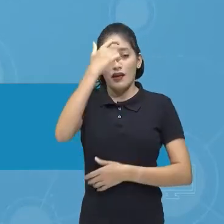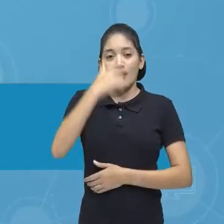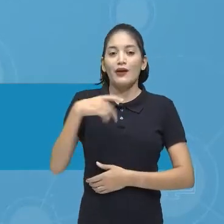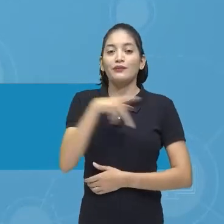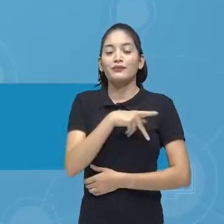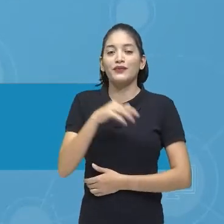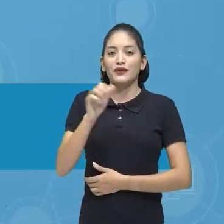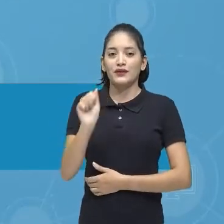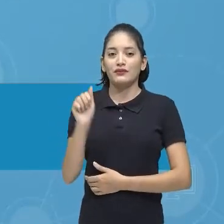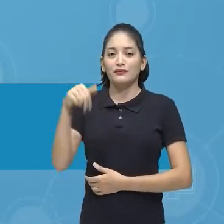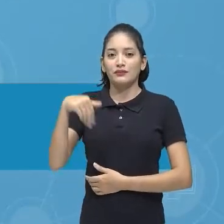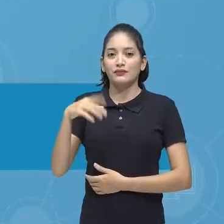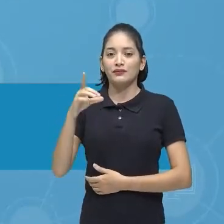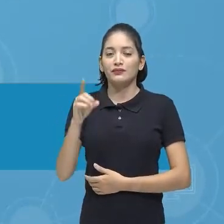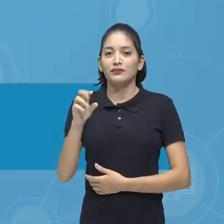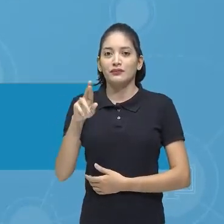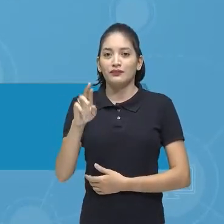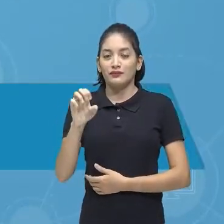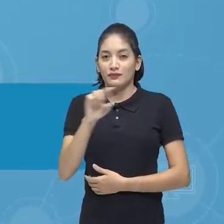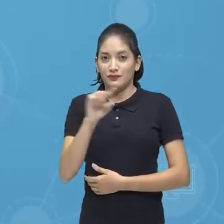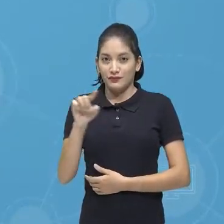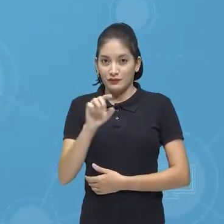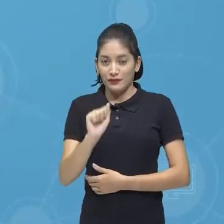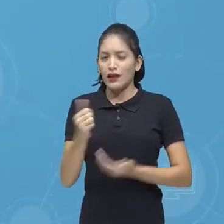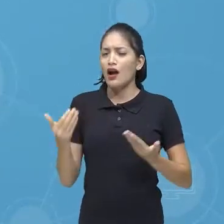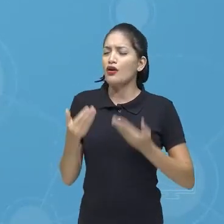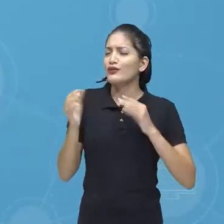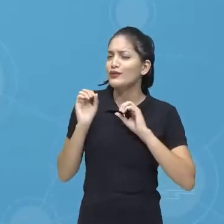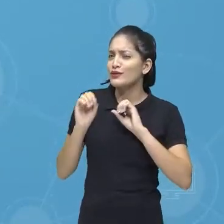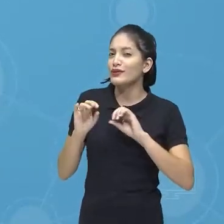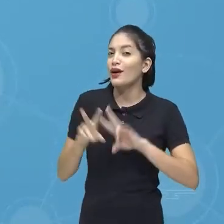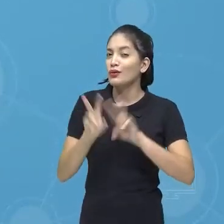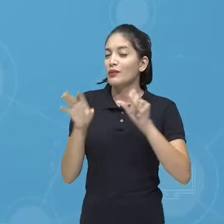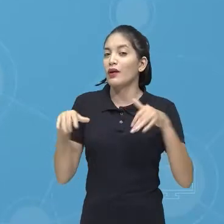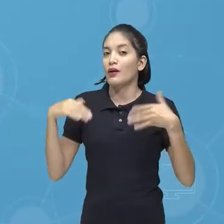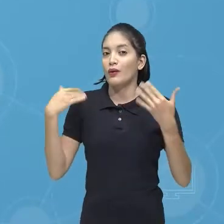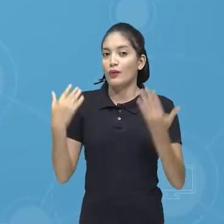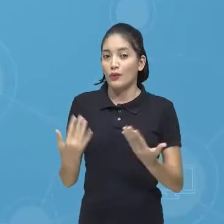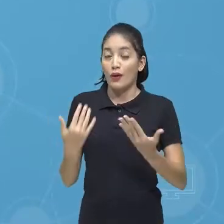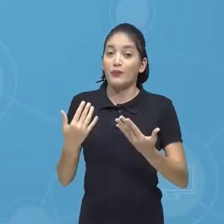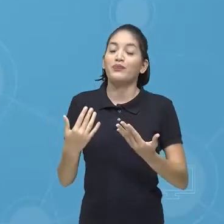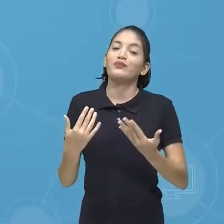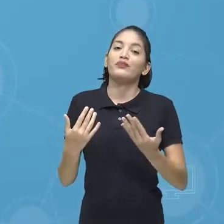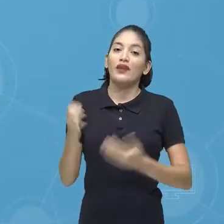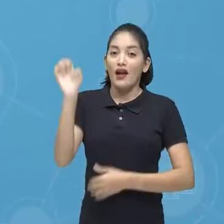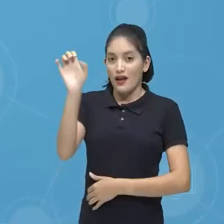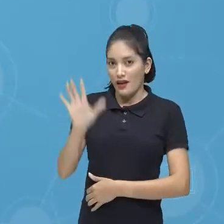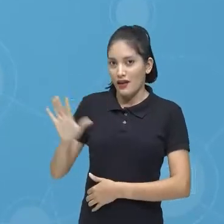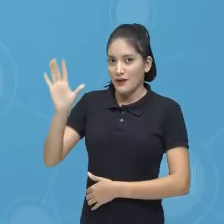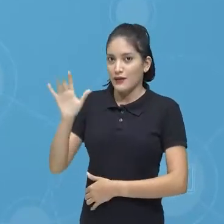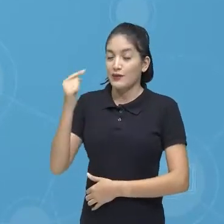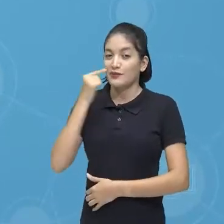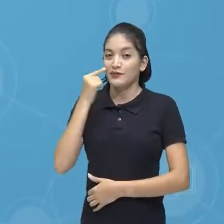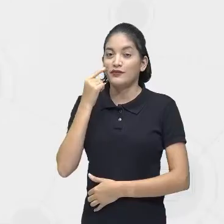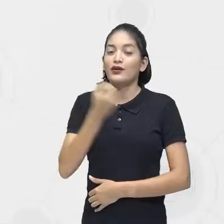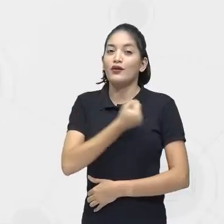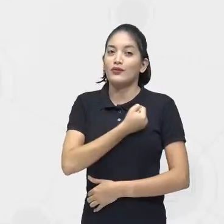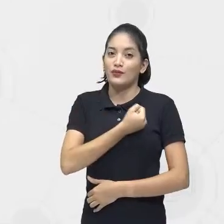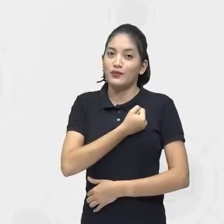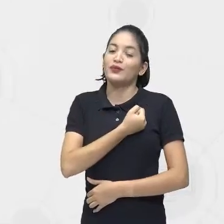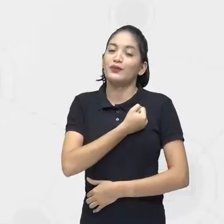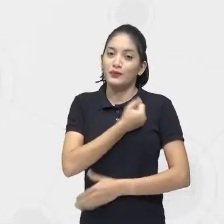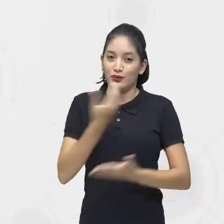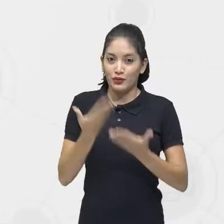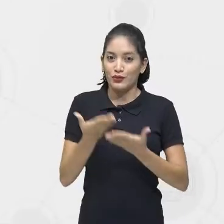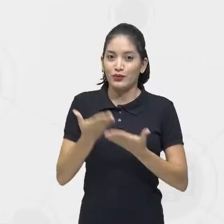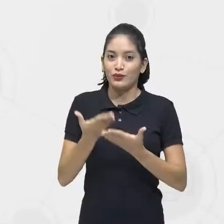professora Andresa, estarei agora com vocês aí falando um pouco sobre a Europa. Então vamos ver aí o número da nossa aula.